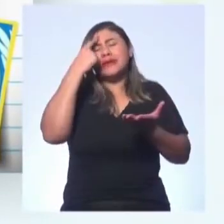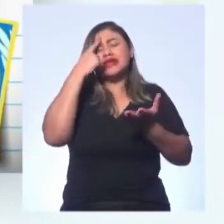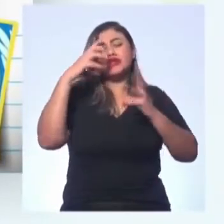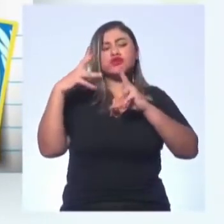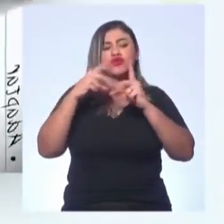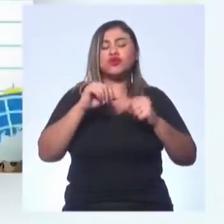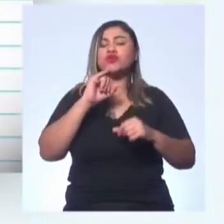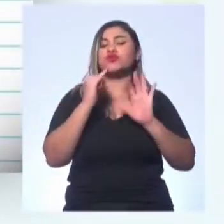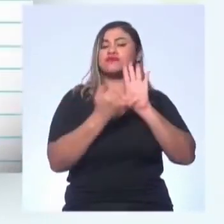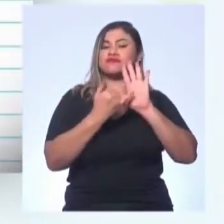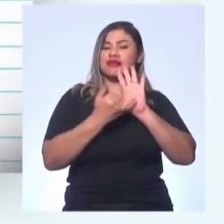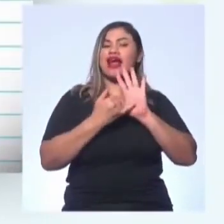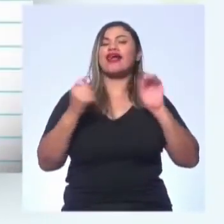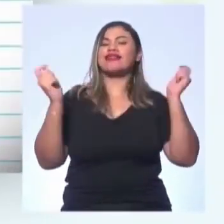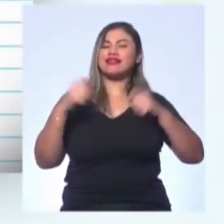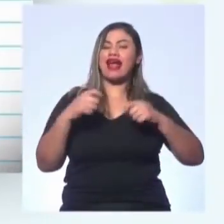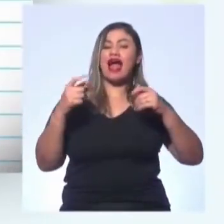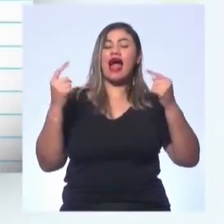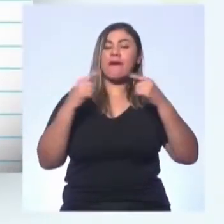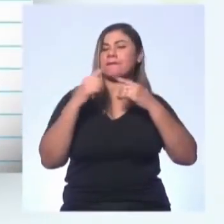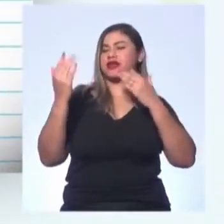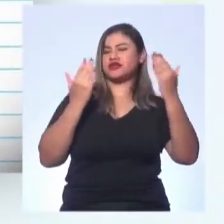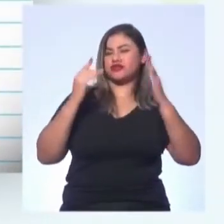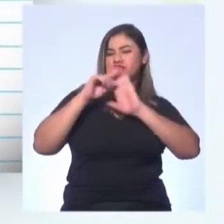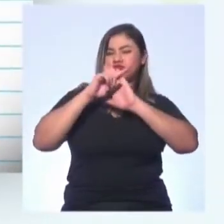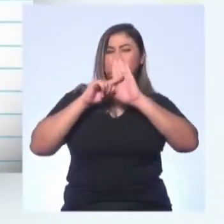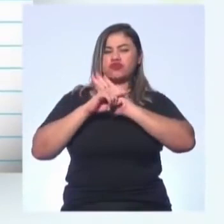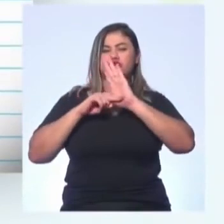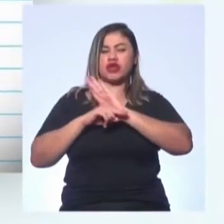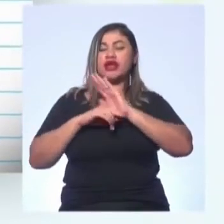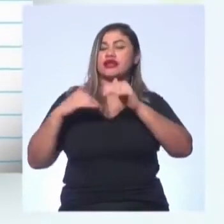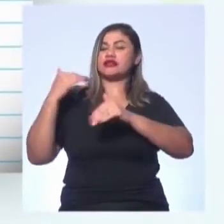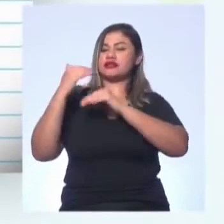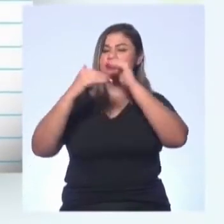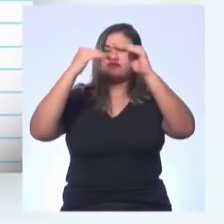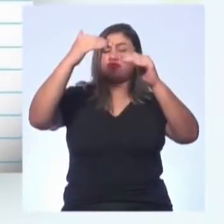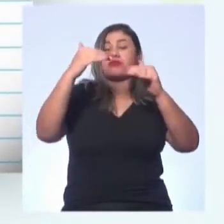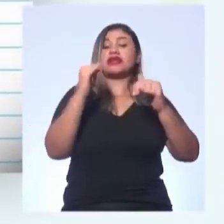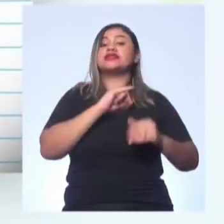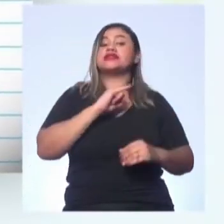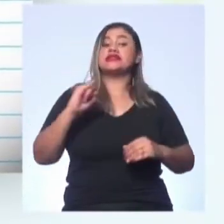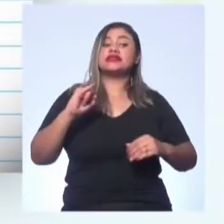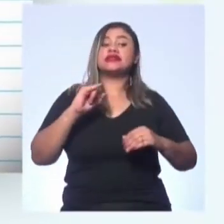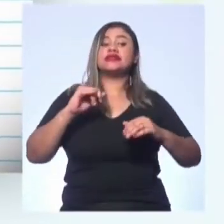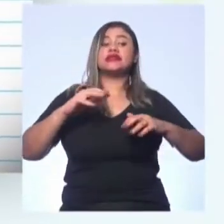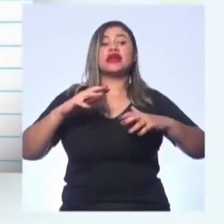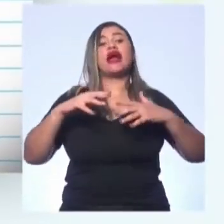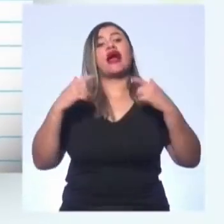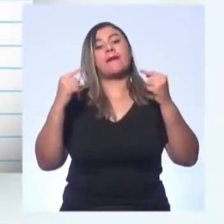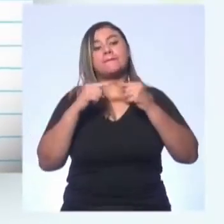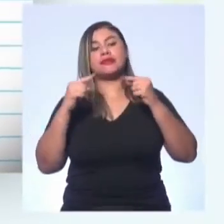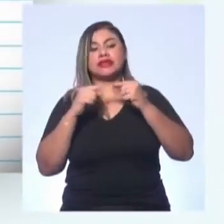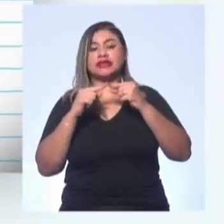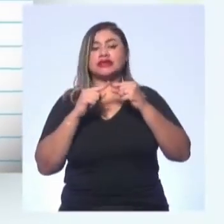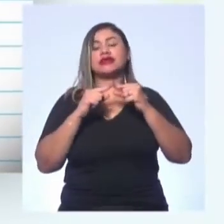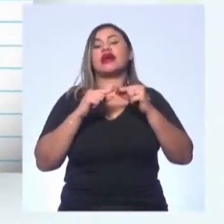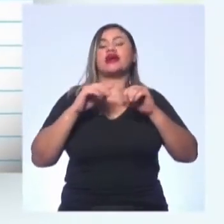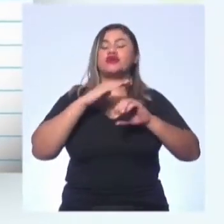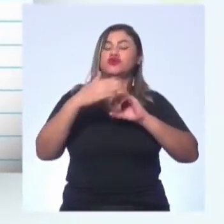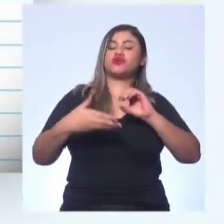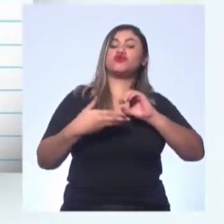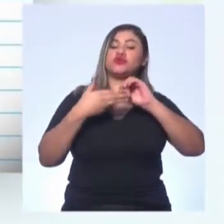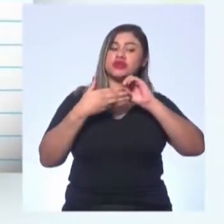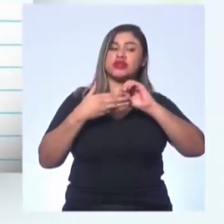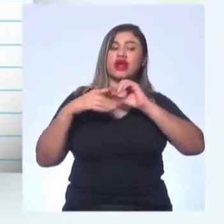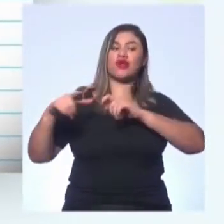os IDS. Eles servem de parâmetro para verificar se há um desenvolvimento e se esse desenvolvimento está sendo feito de maneira sustentável